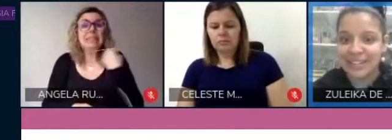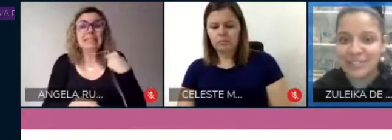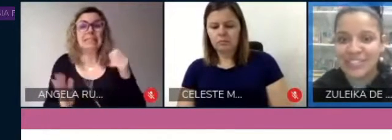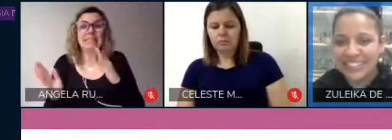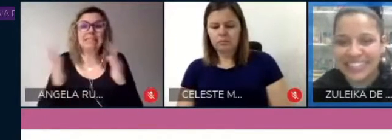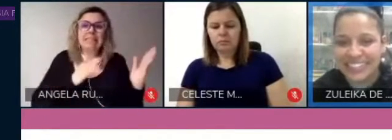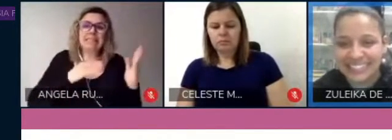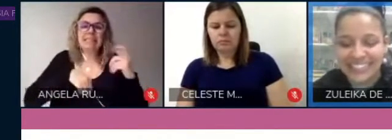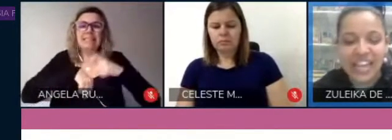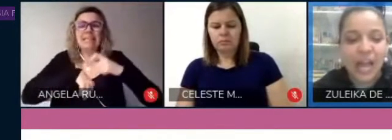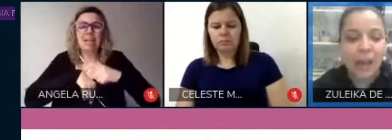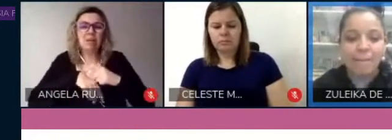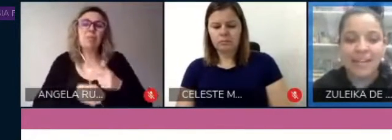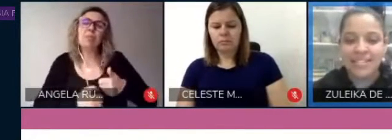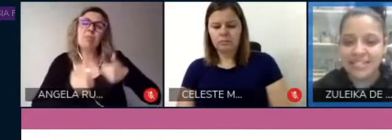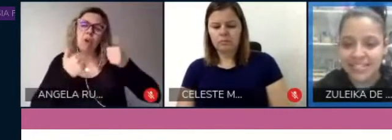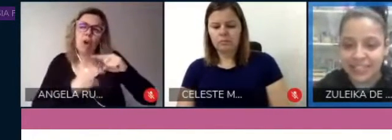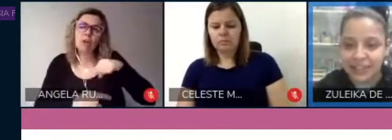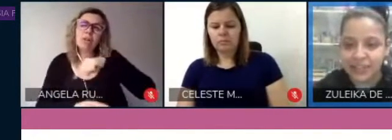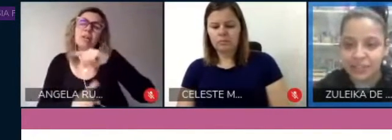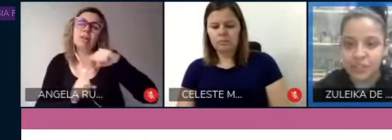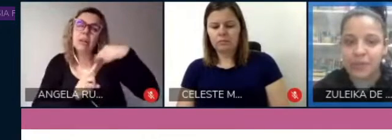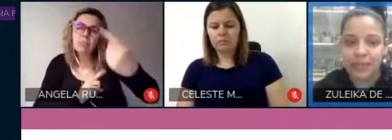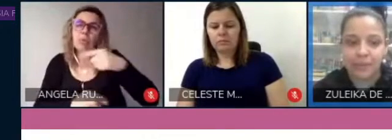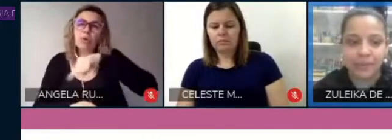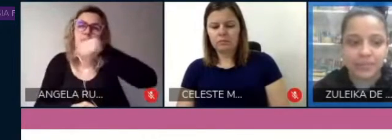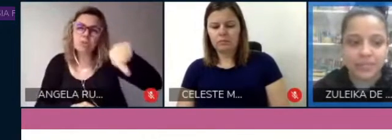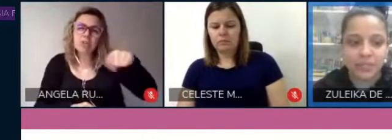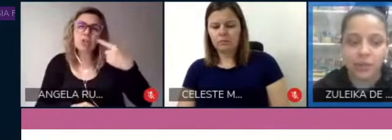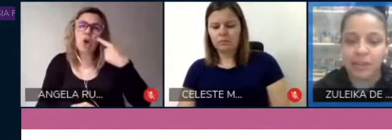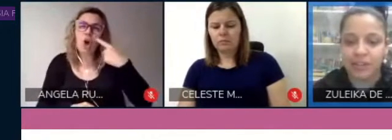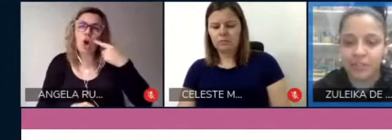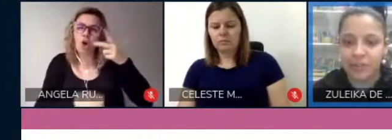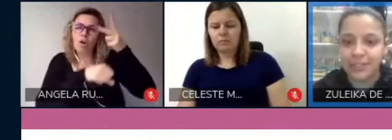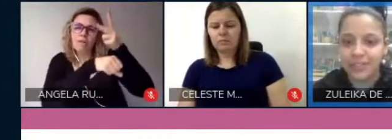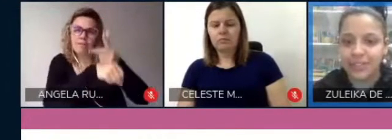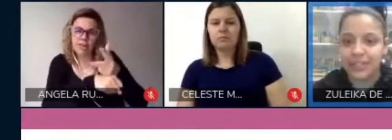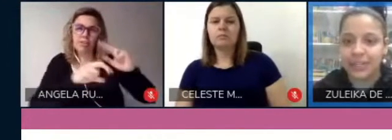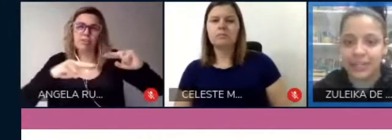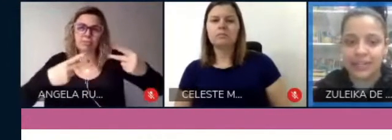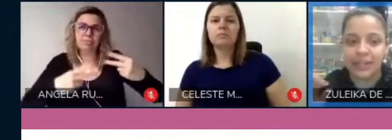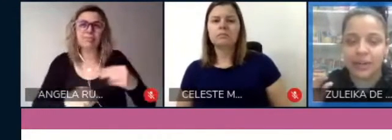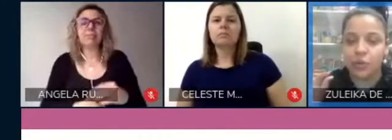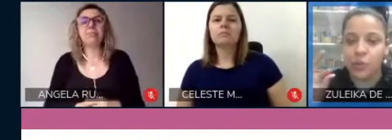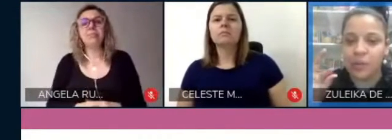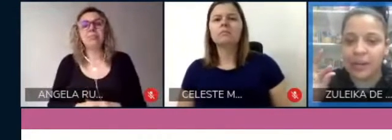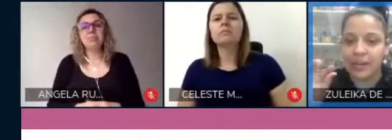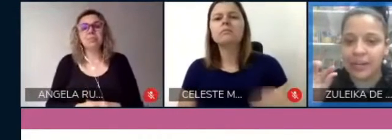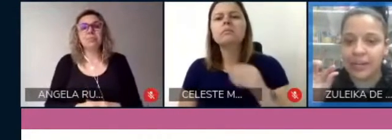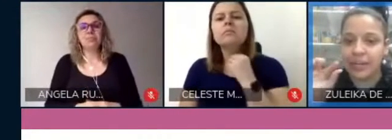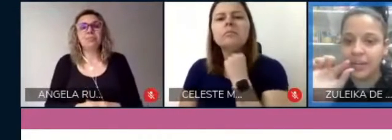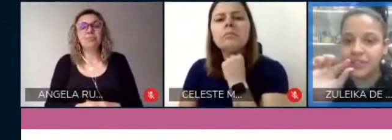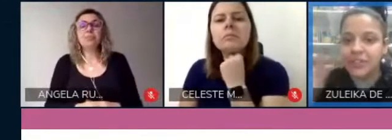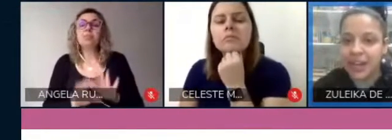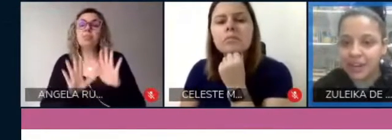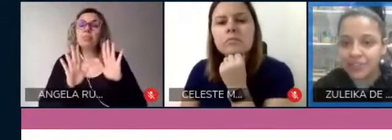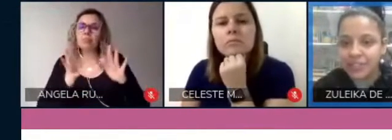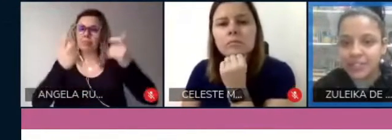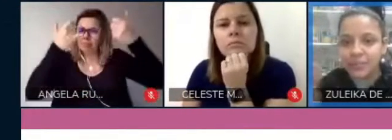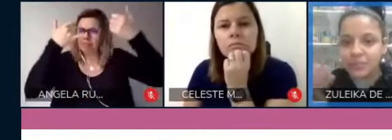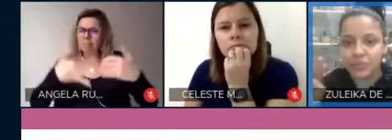meu atraso, né? Mas assim, eu vou explicar para vocês só brevemente que ele é